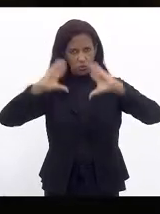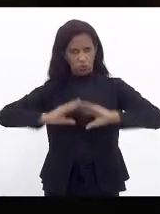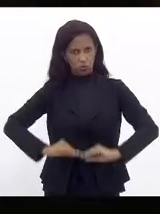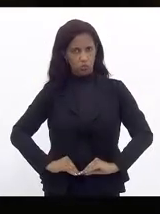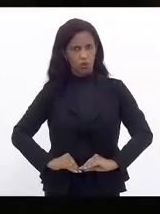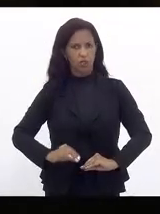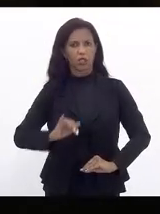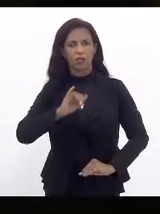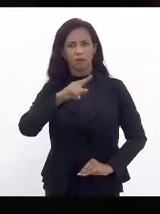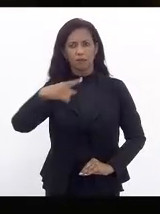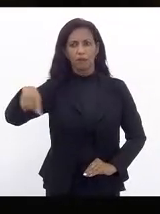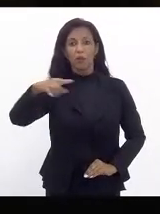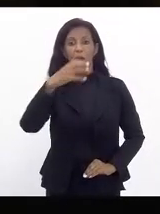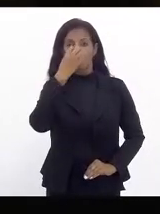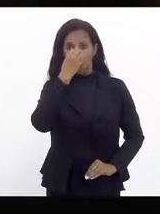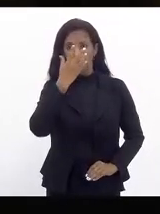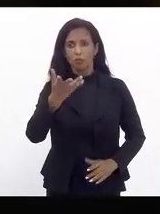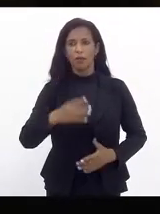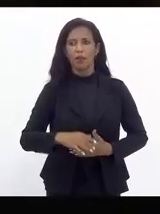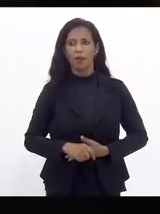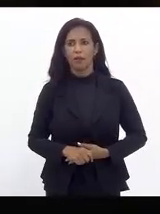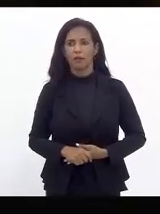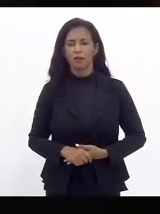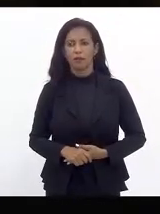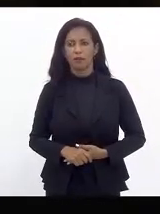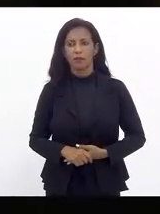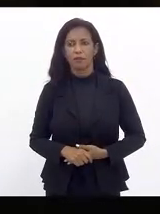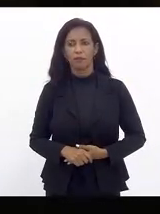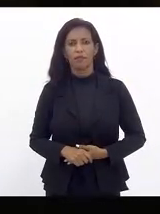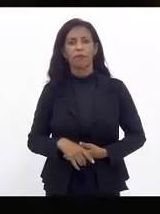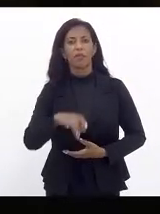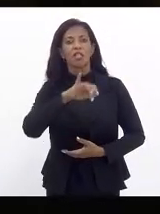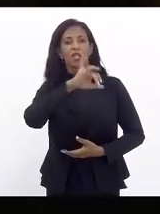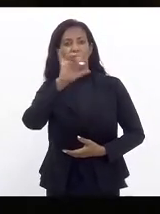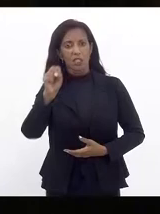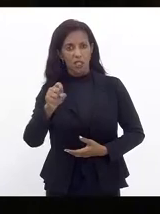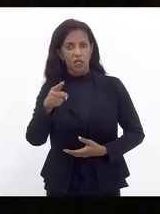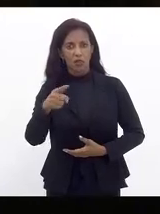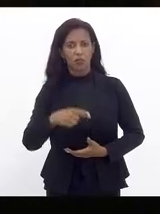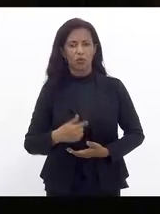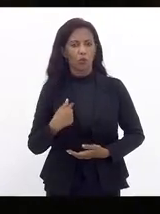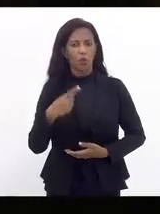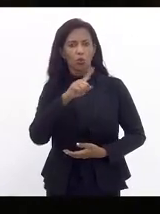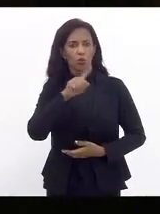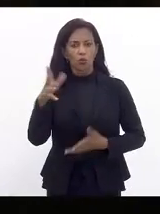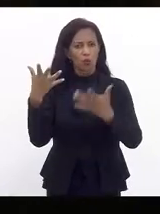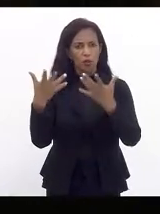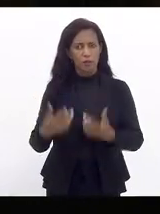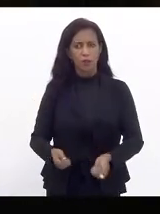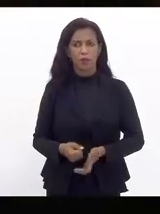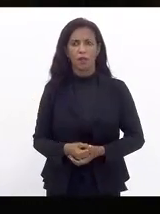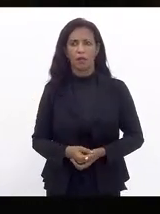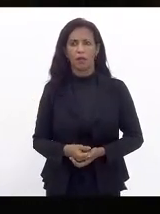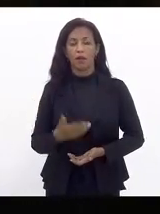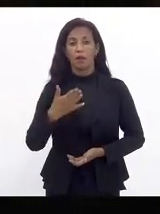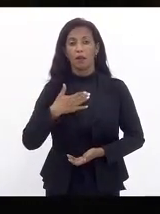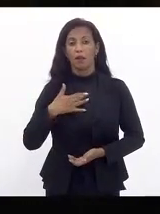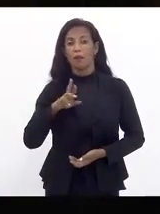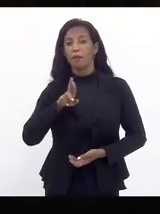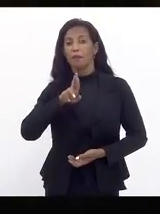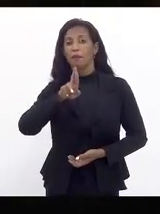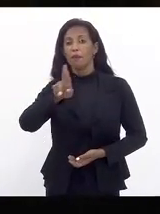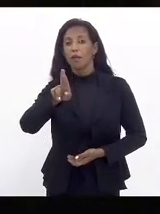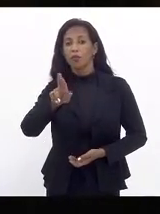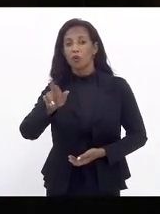isso é um bando de palhaços. E isso eu não vou aceitar. Só que a minha resposta, ela é de um